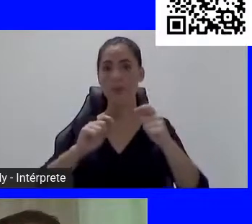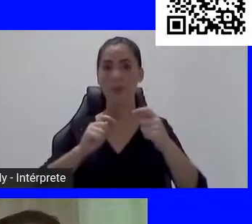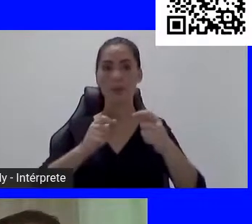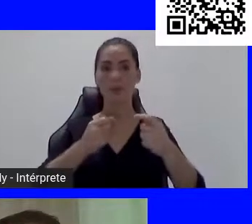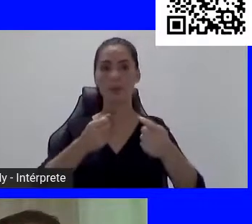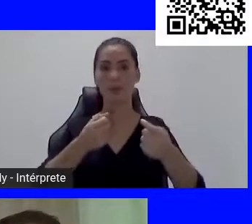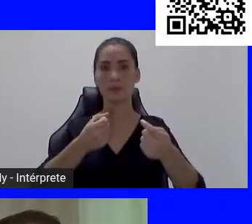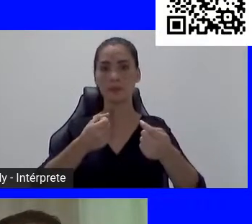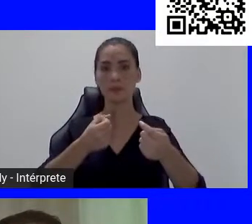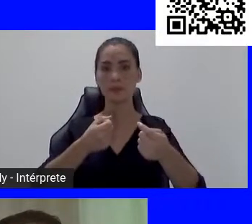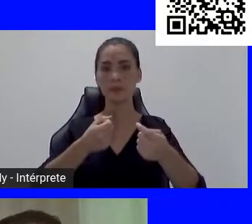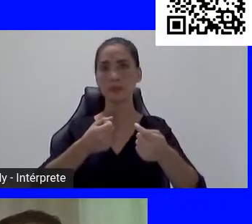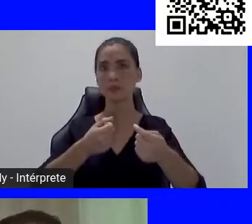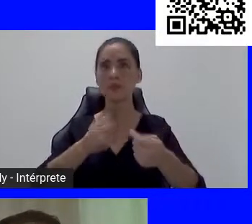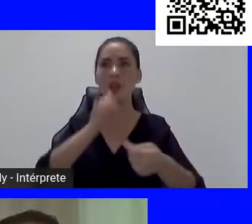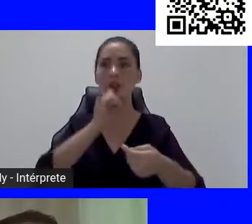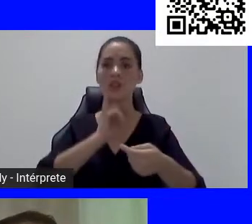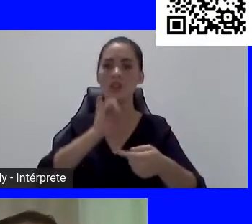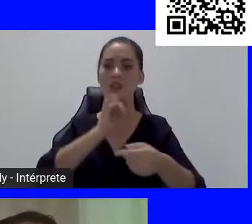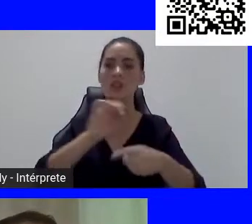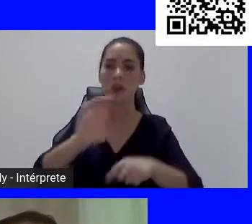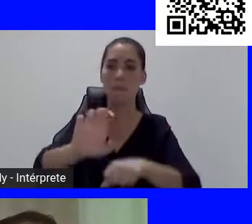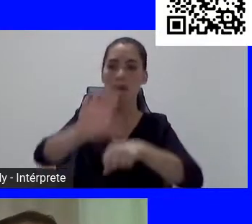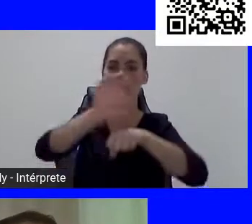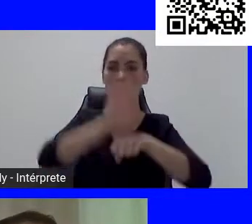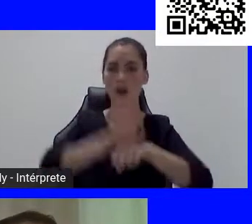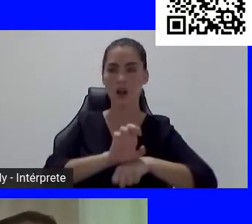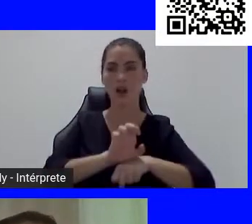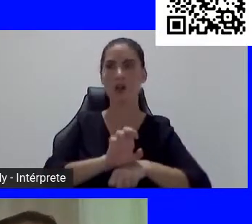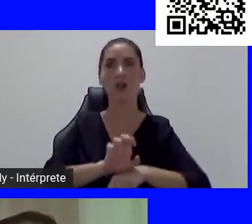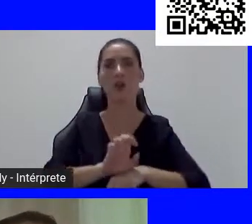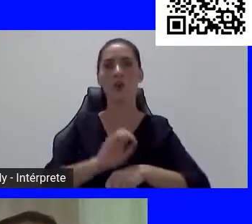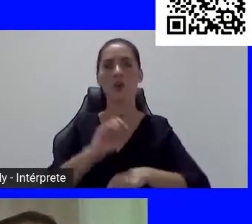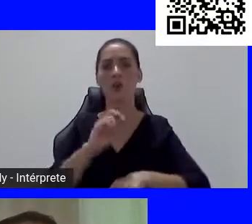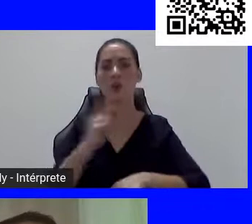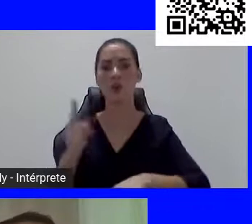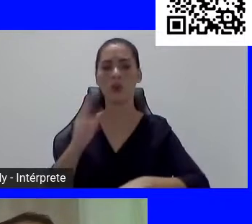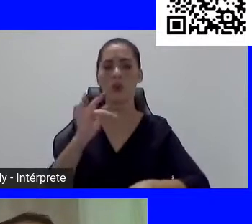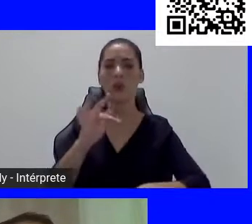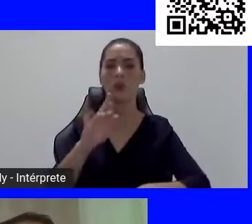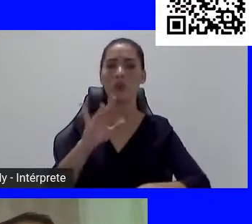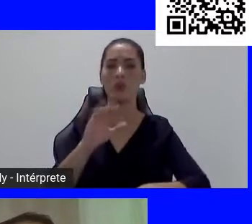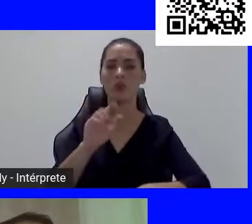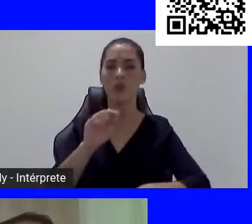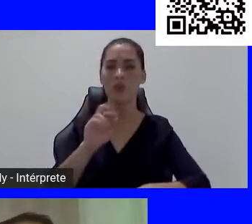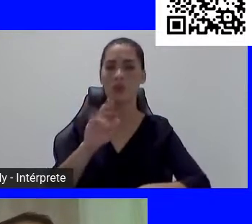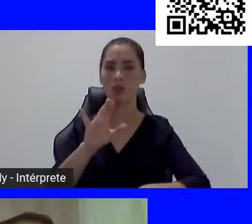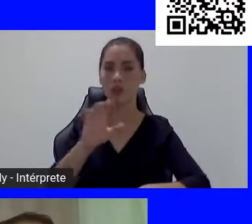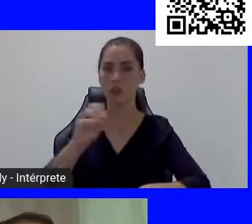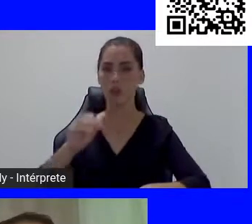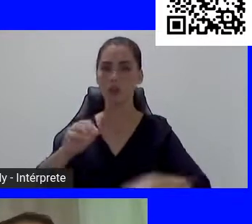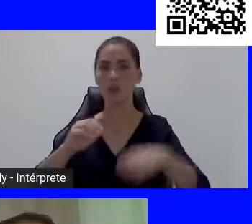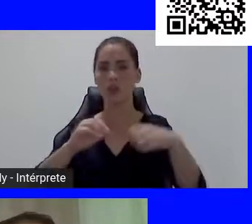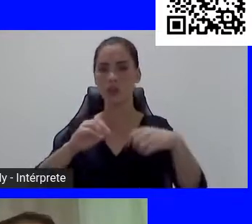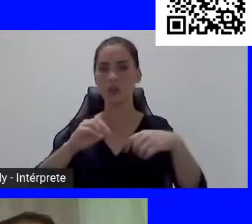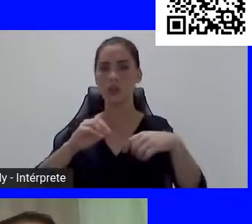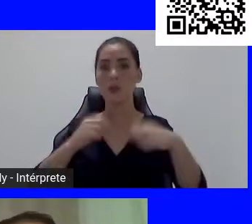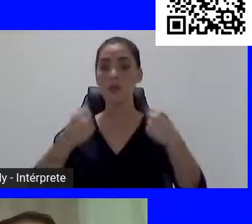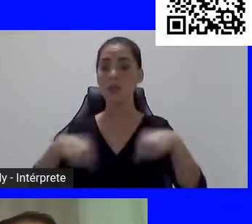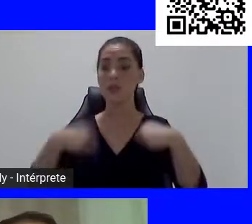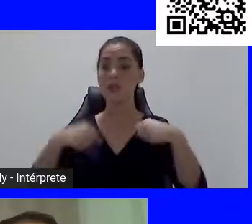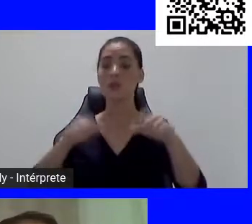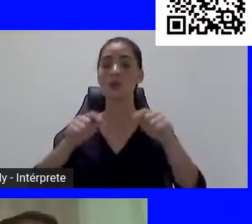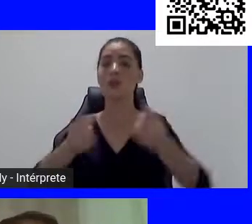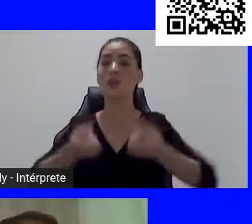exportação ou para elaborar esse produto, como, por exemplo, os frigoríficos brasileiros, eles precisam estar com o selo verde, eles precisam vender lá